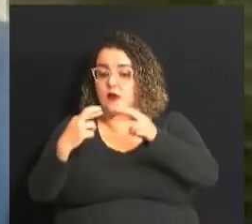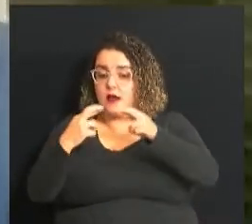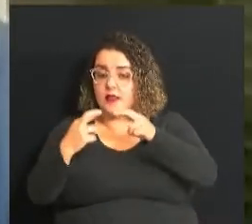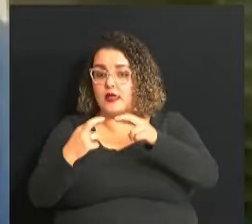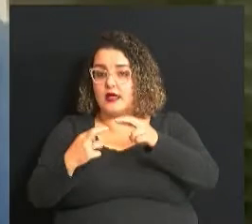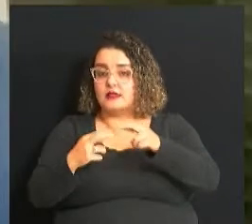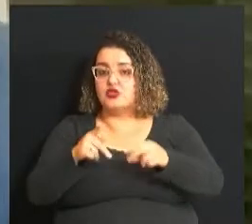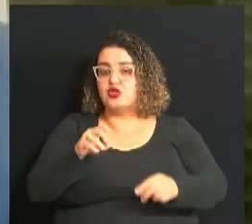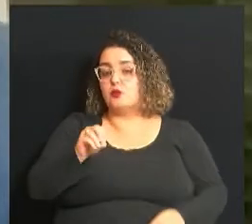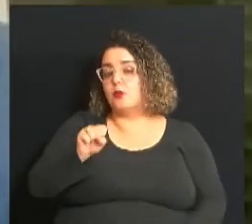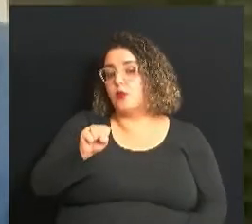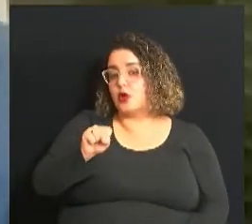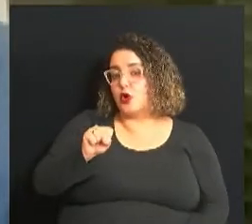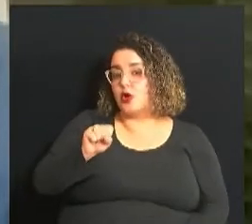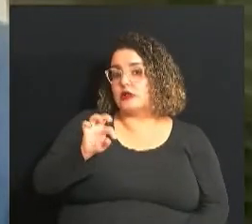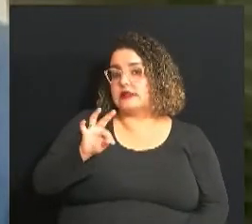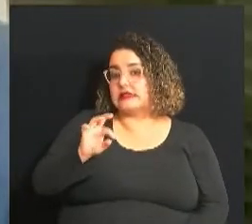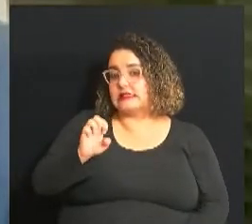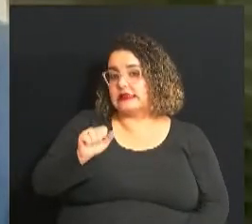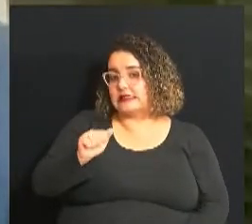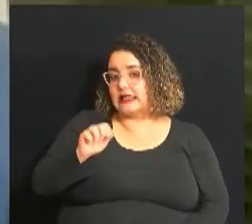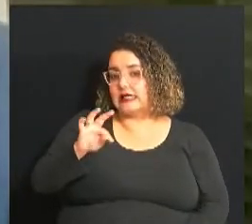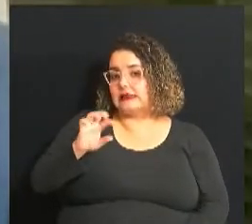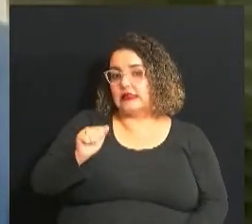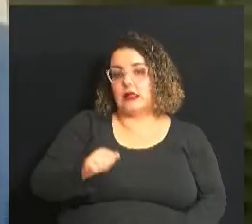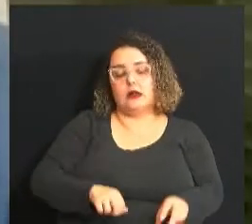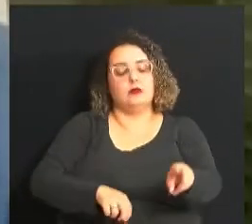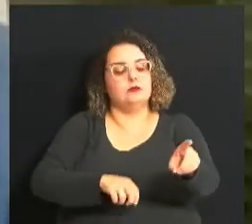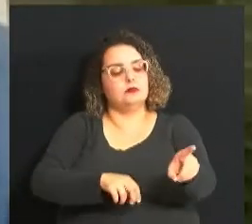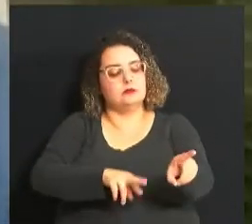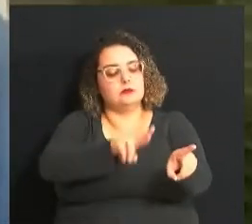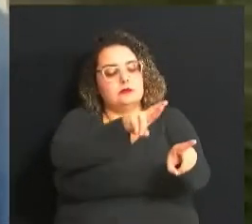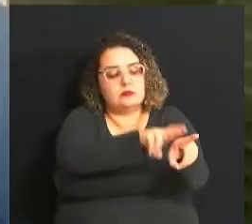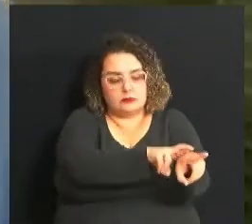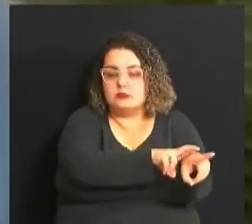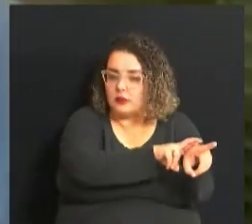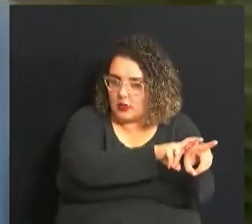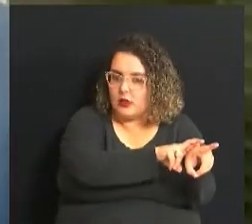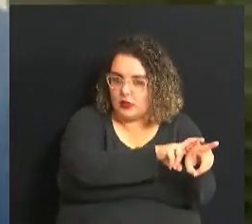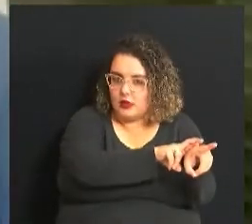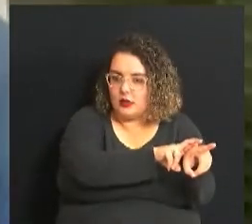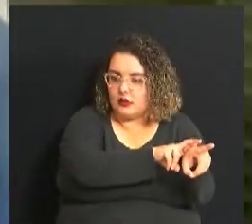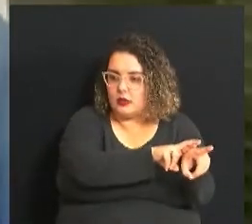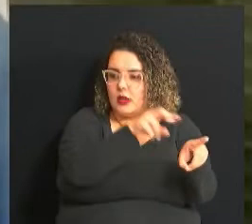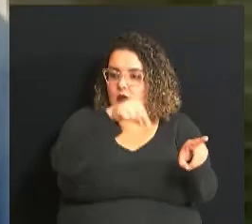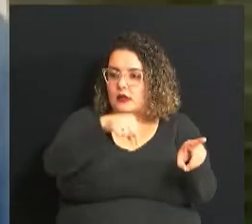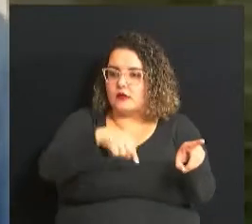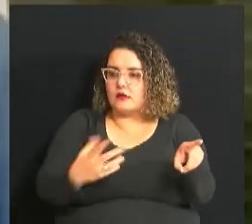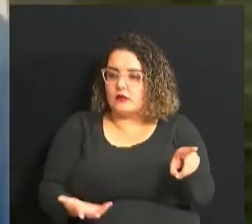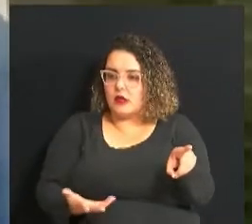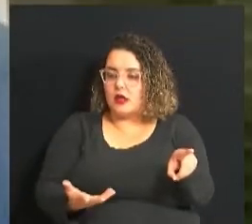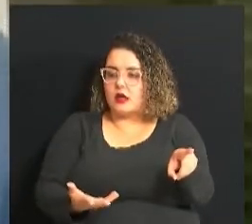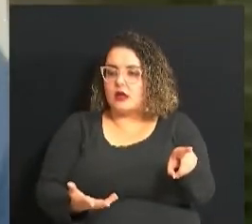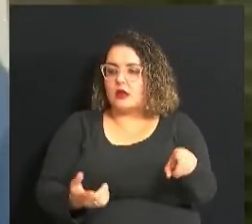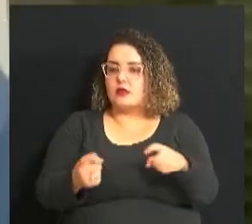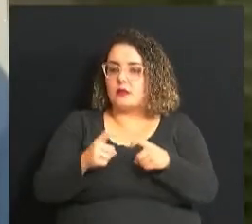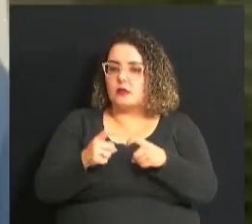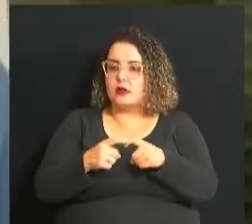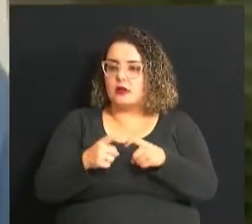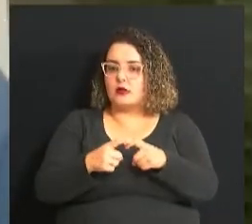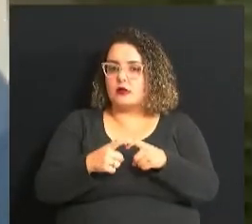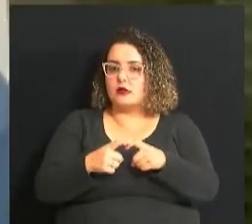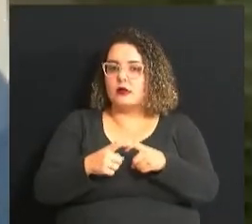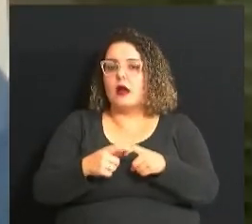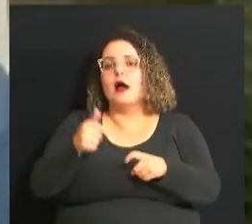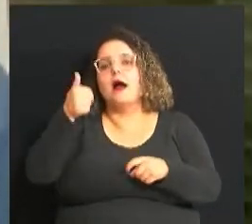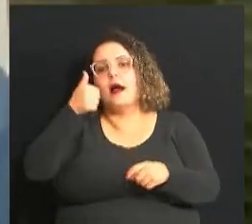que boa parte dos homens que vieram ao médico urologista numa fase que ele deveria vir, eles foram trazidos pela esposa.